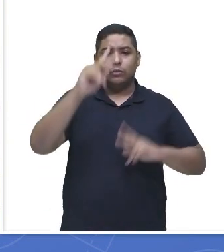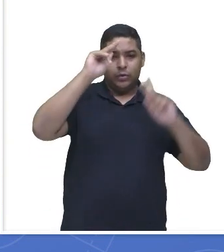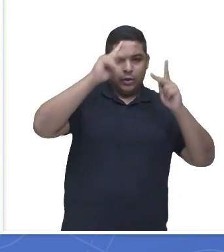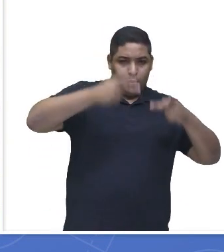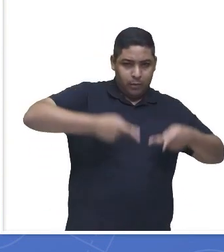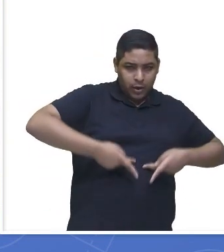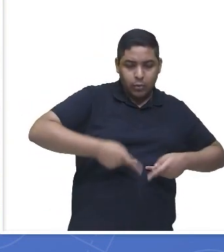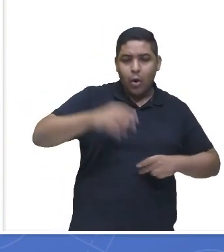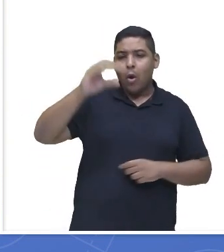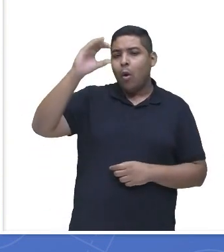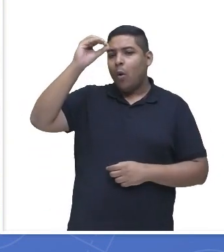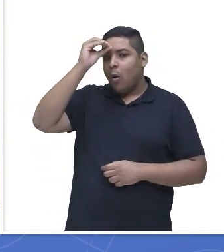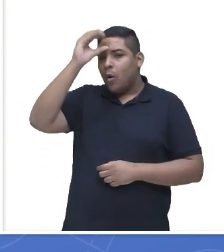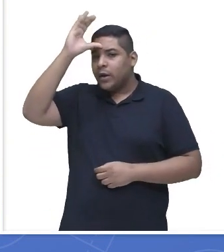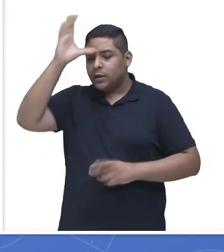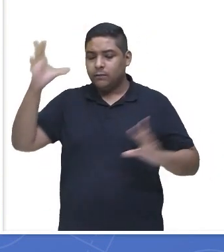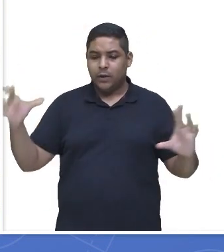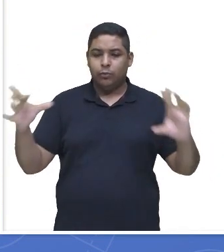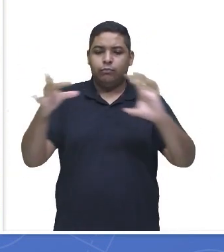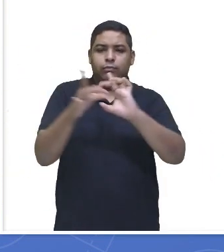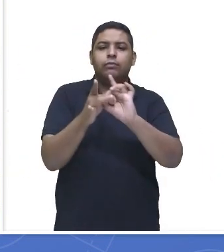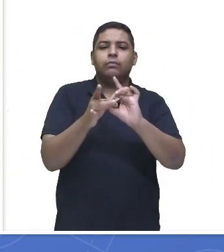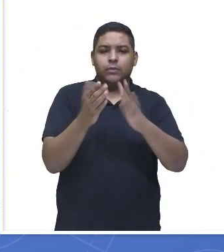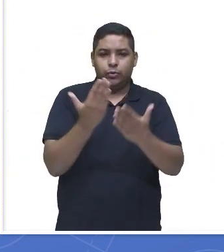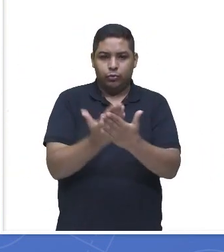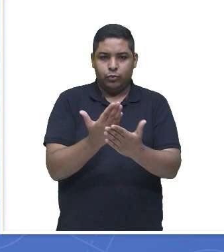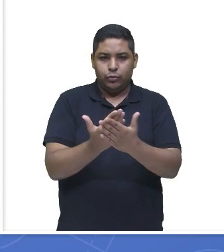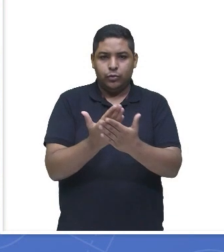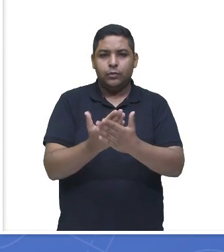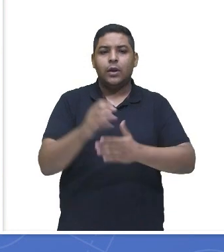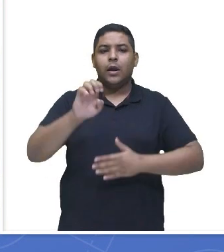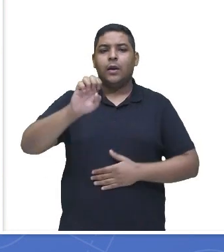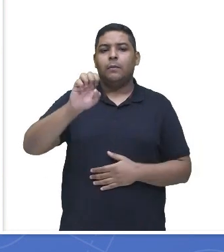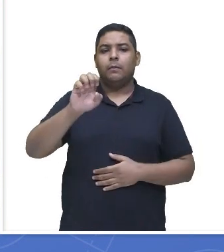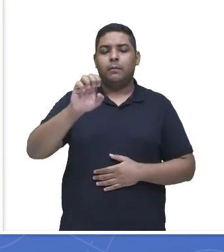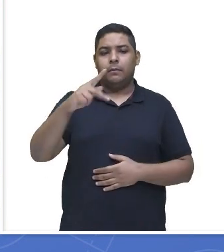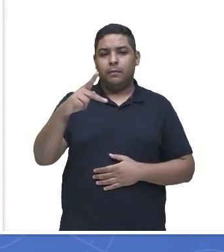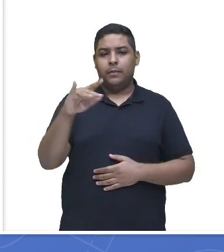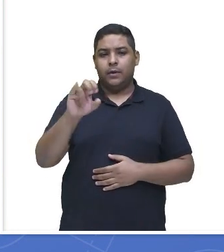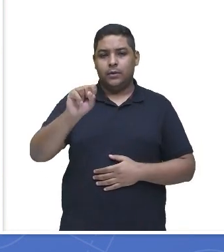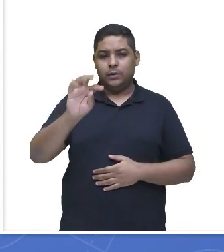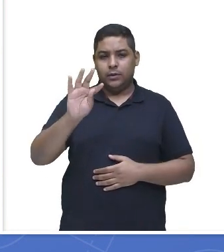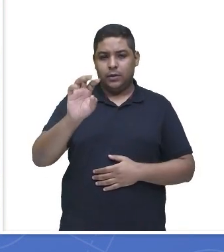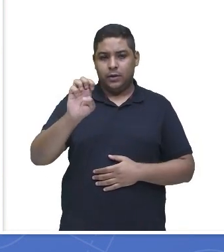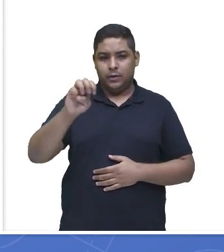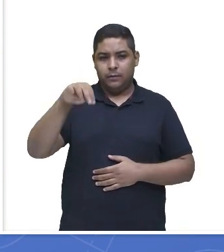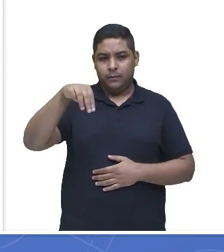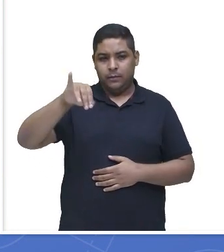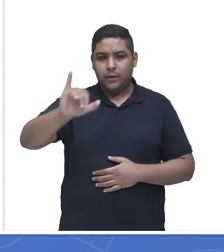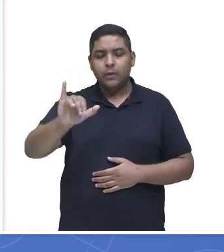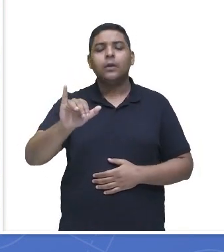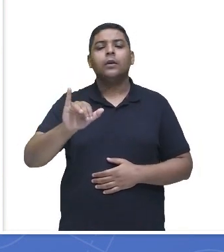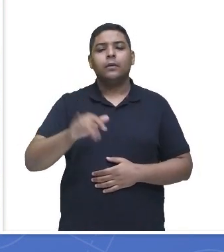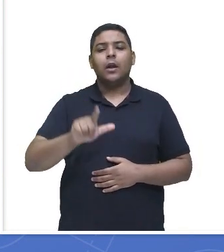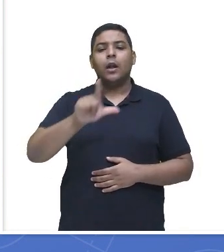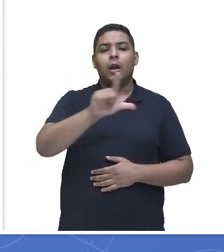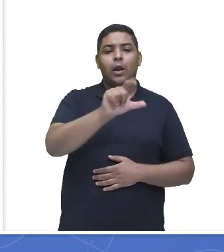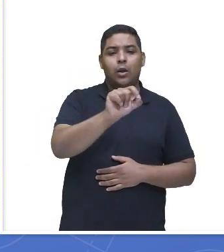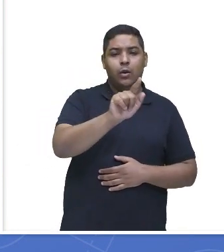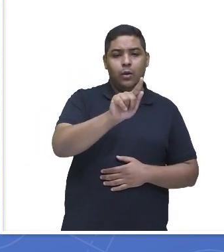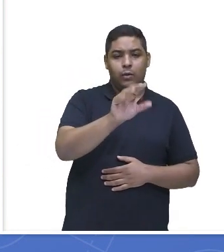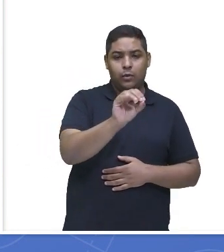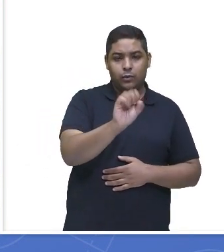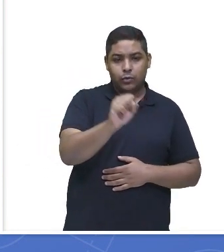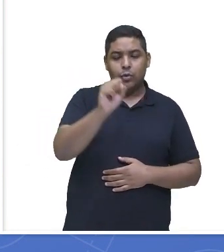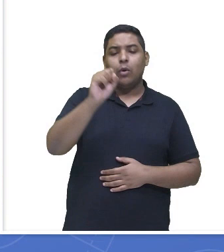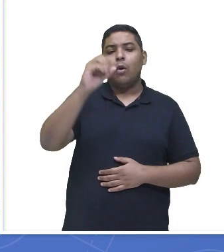o ser humano e o conhecimento. Episteme, né? O conhecimento. Logos,